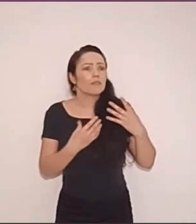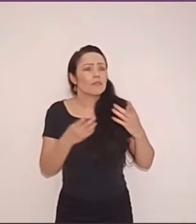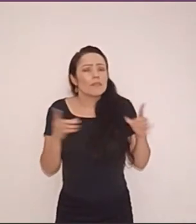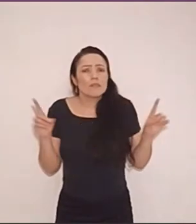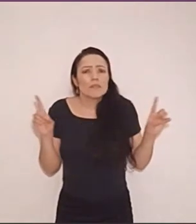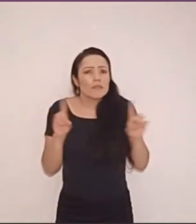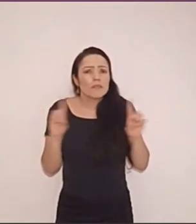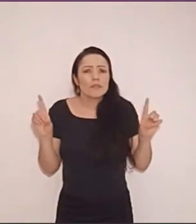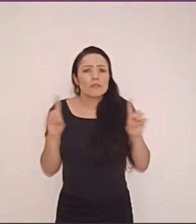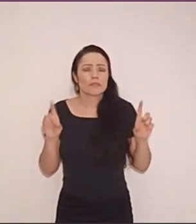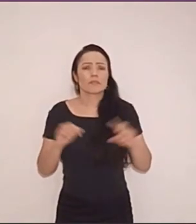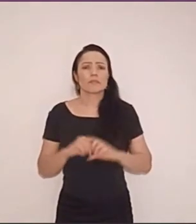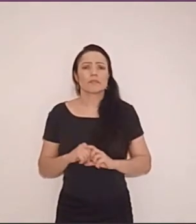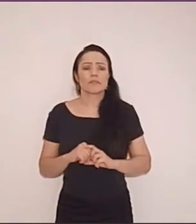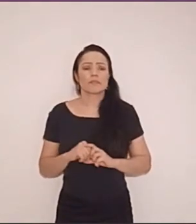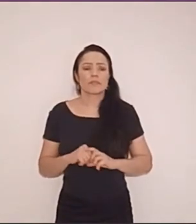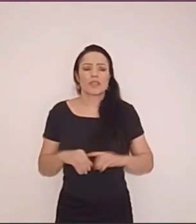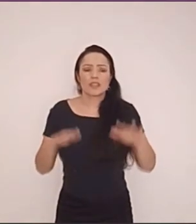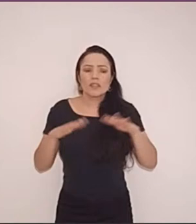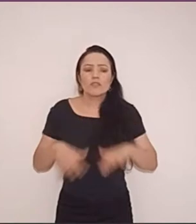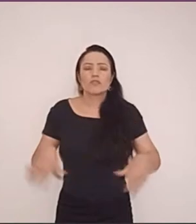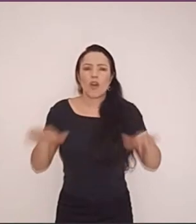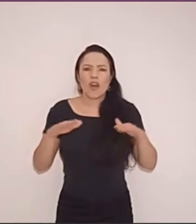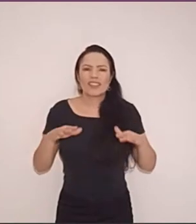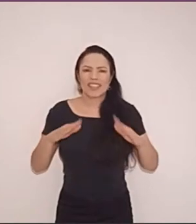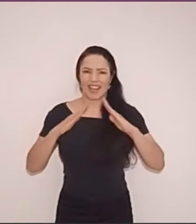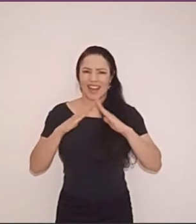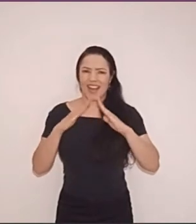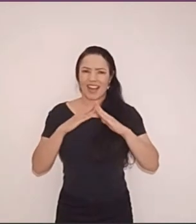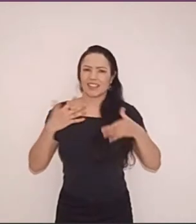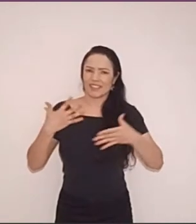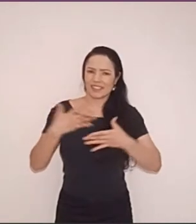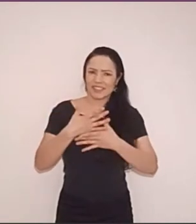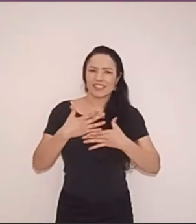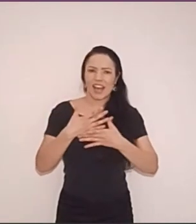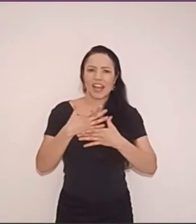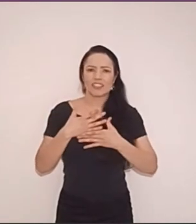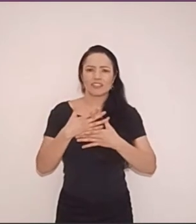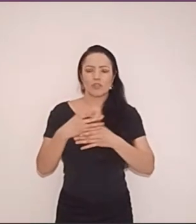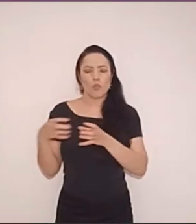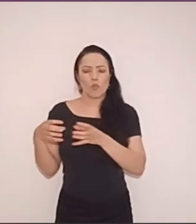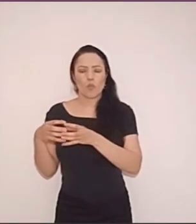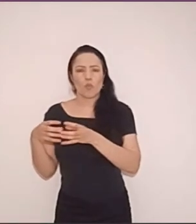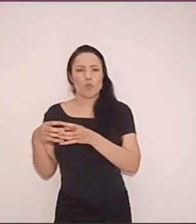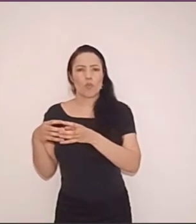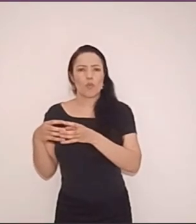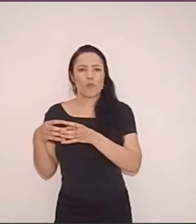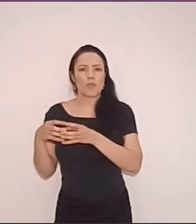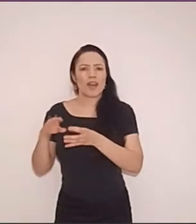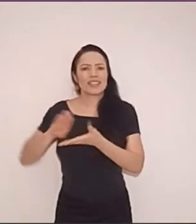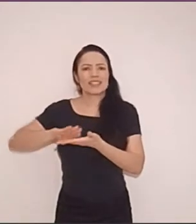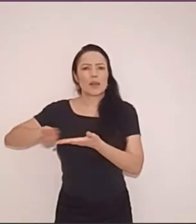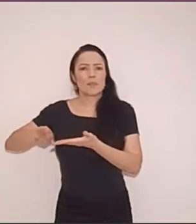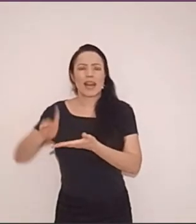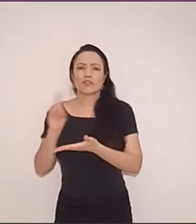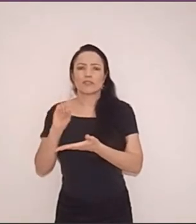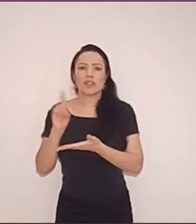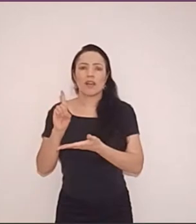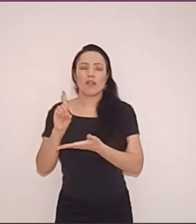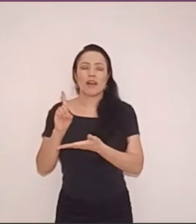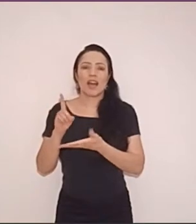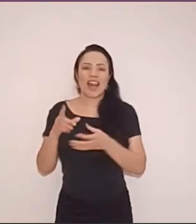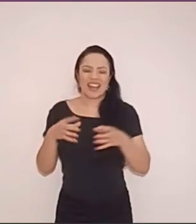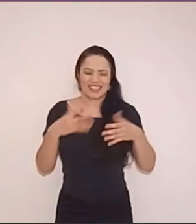partilhado sobretudo nós que moramos em centros urbanos e não em Comunidades Quilombolas onde essa tradição se mantém mais